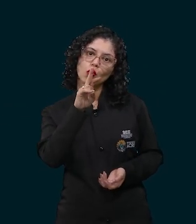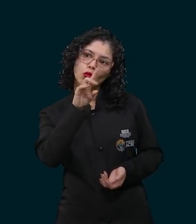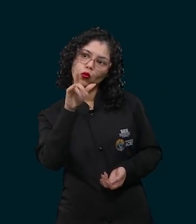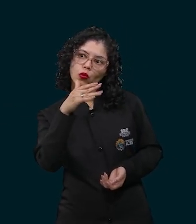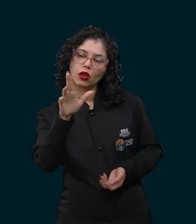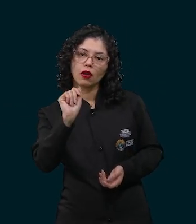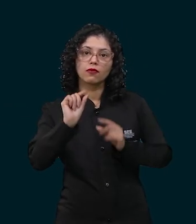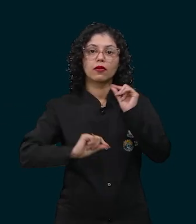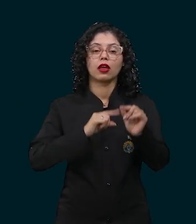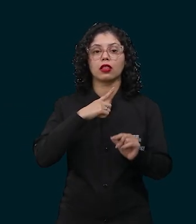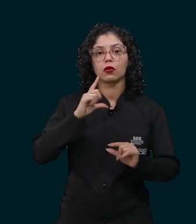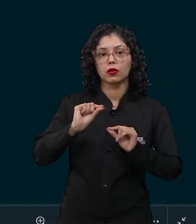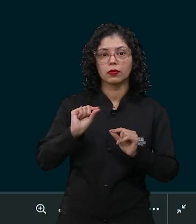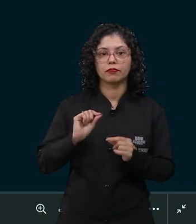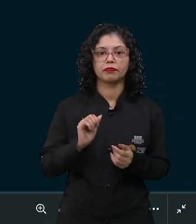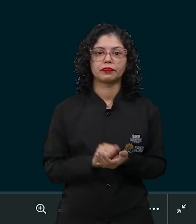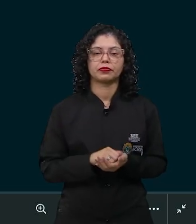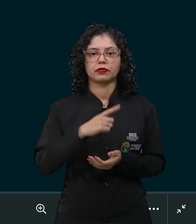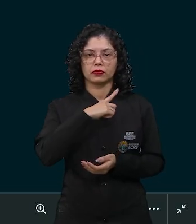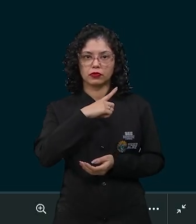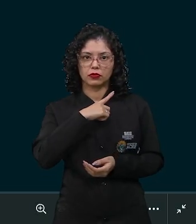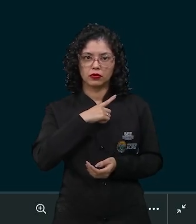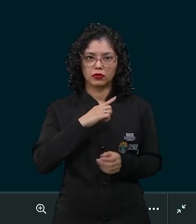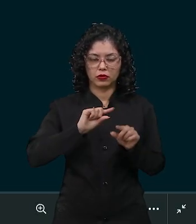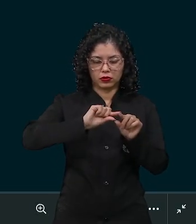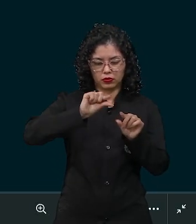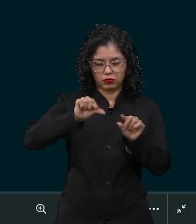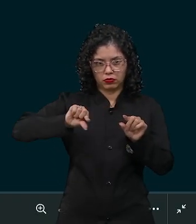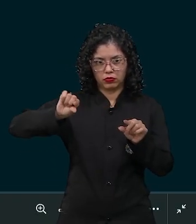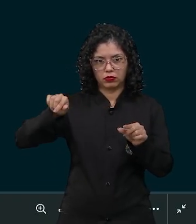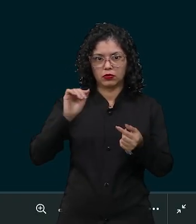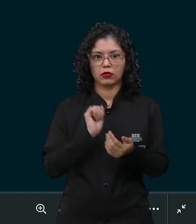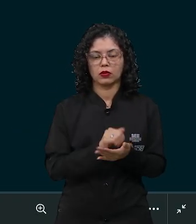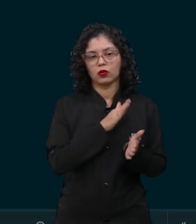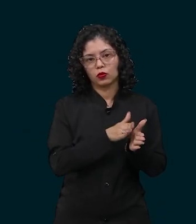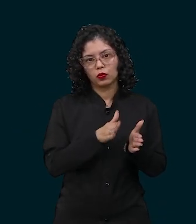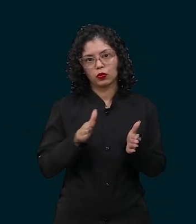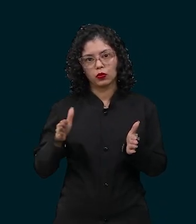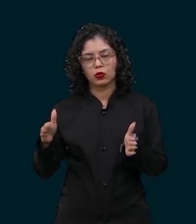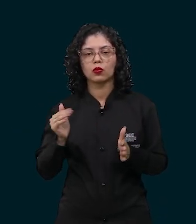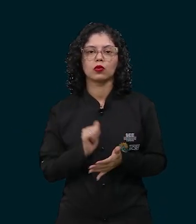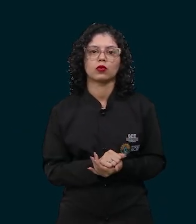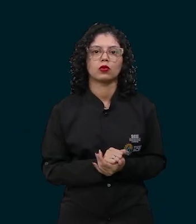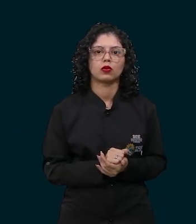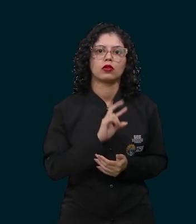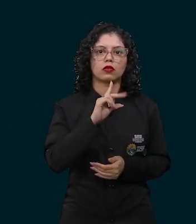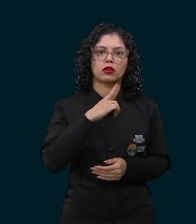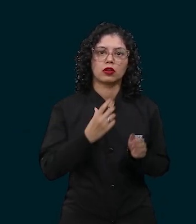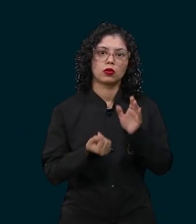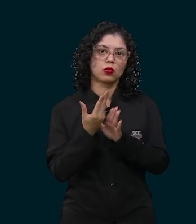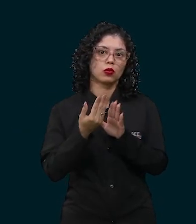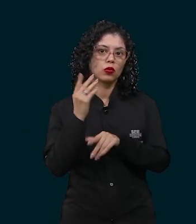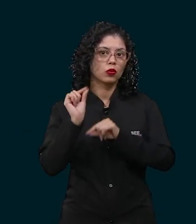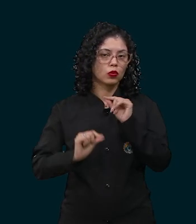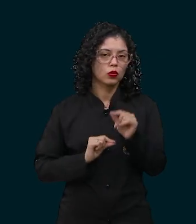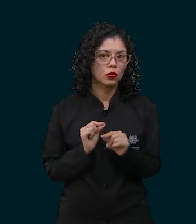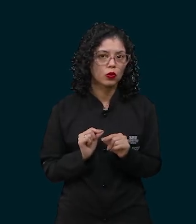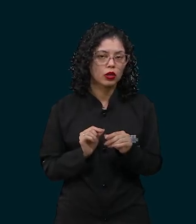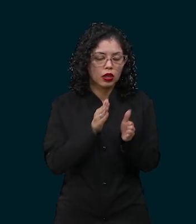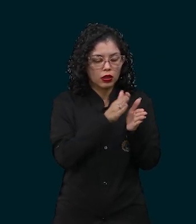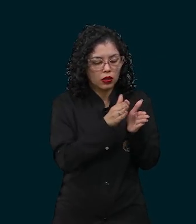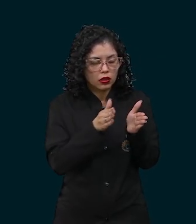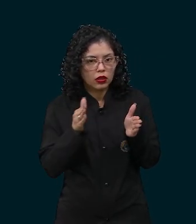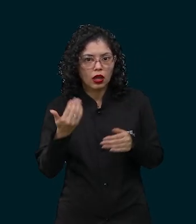vai ter o quê? Aqui as bobinas, né, com corrente de alta frequência. E ela vai criar o quê, gente? Essa